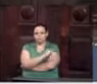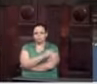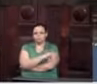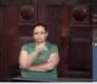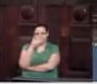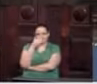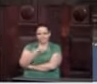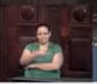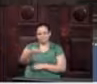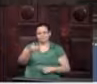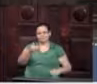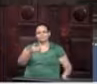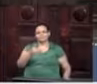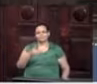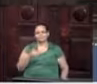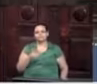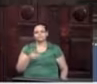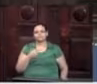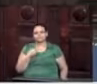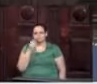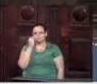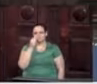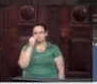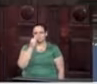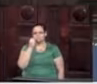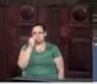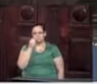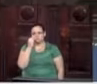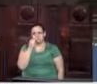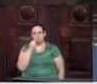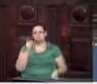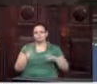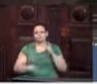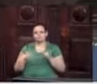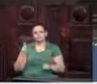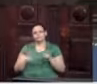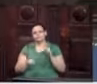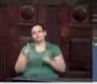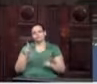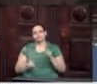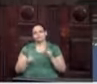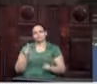diante do quadro experimentado pela população,